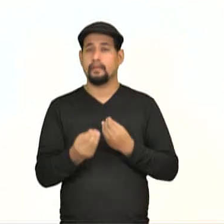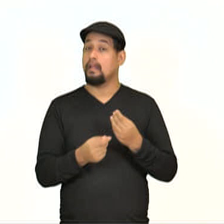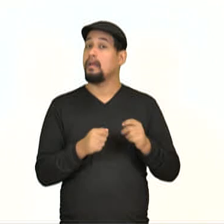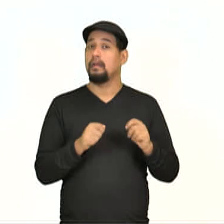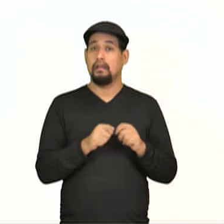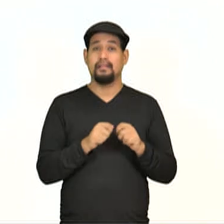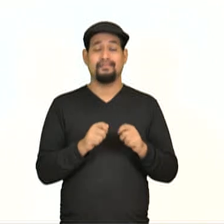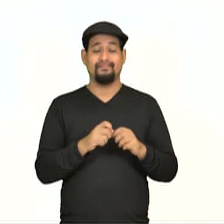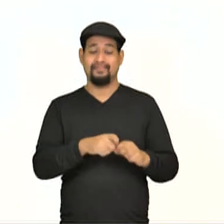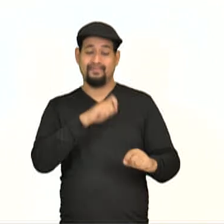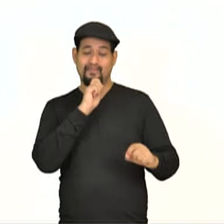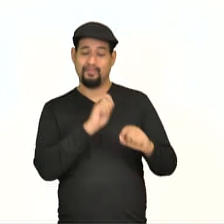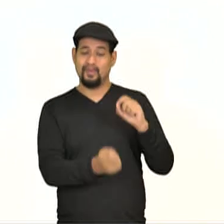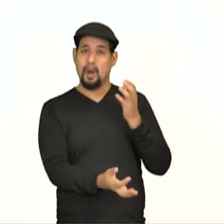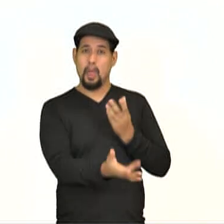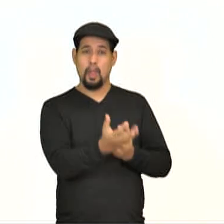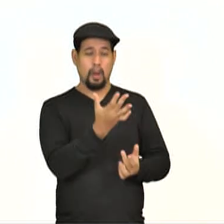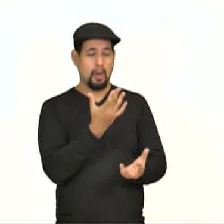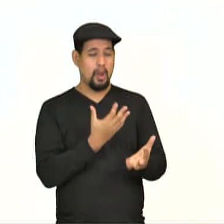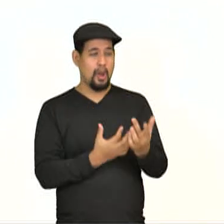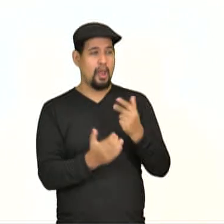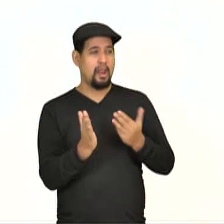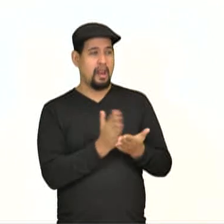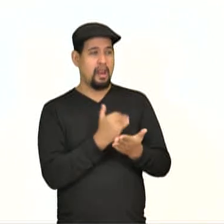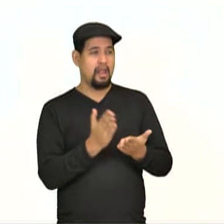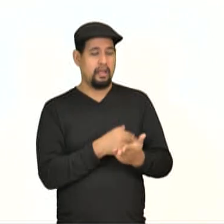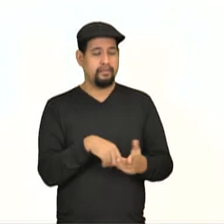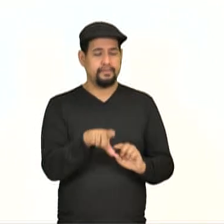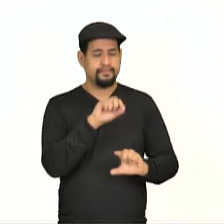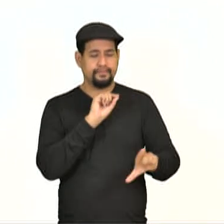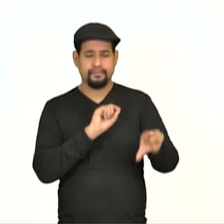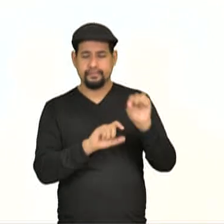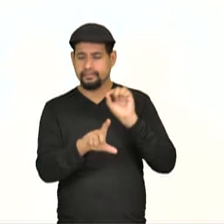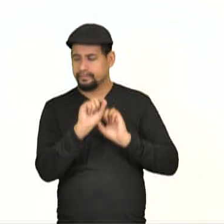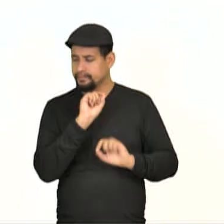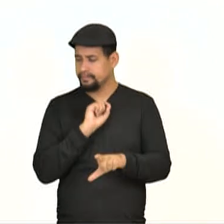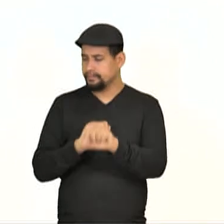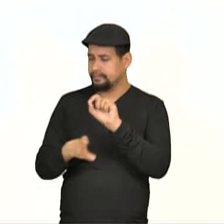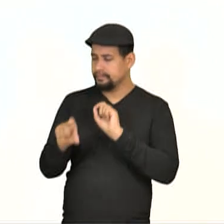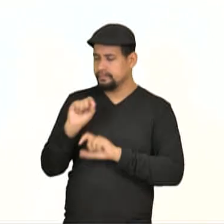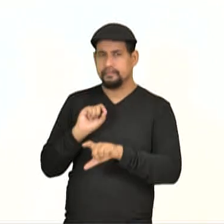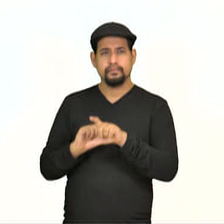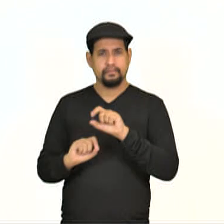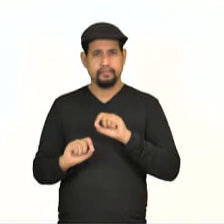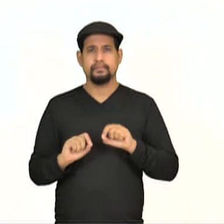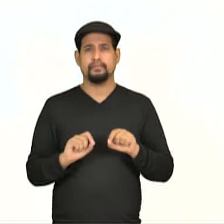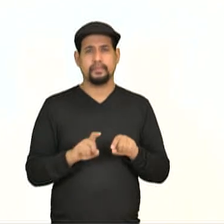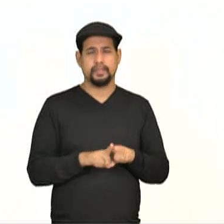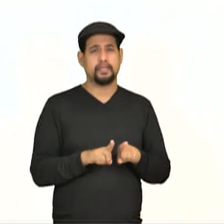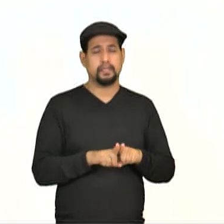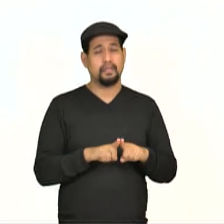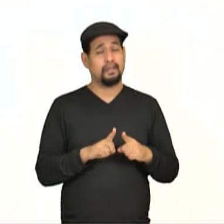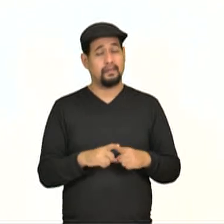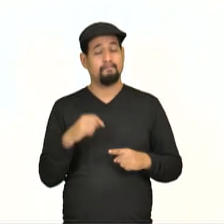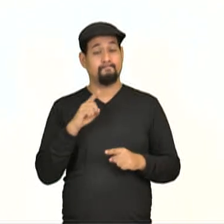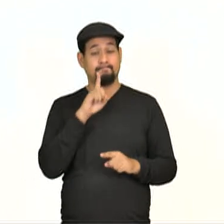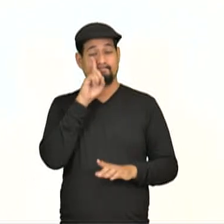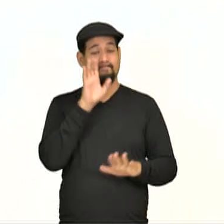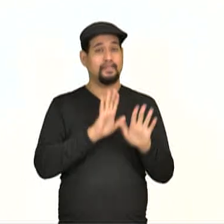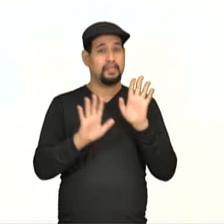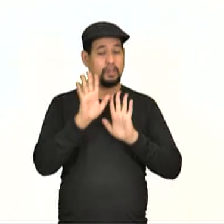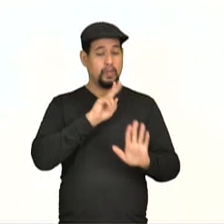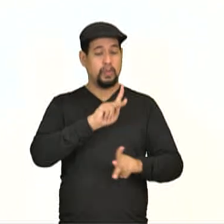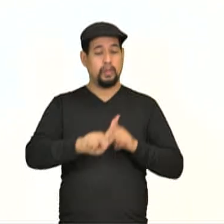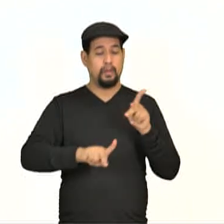promovia queimas de livros, desses livros que ela julgava né, não nocivos à população. E era